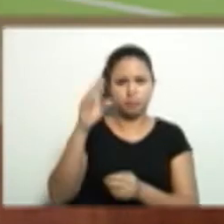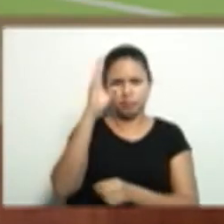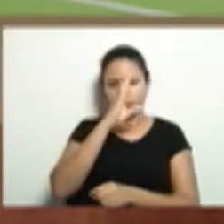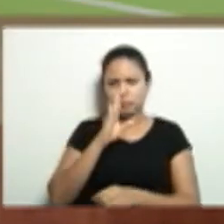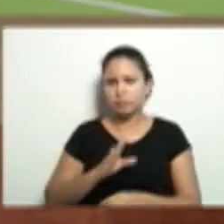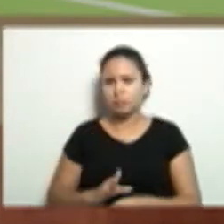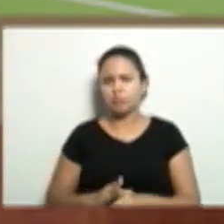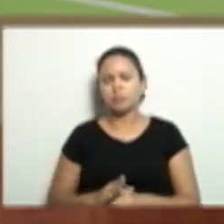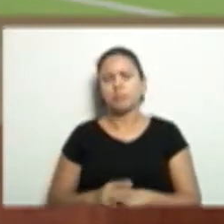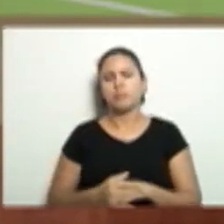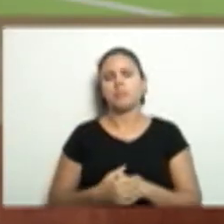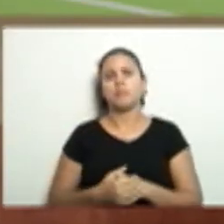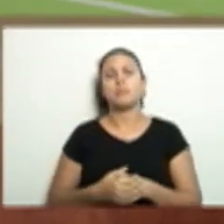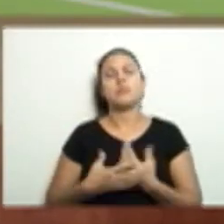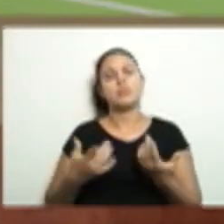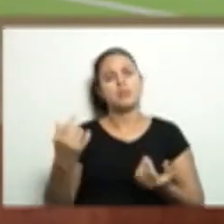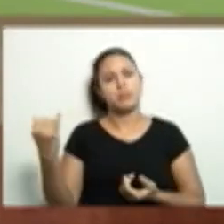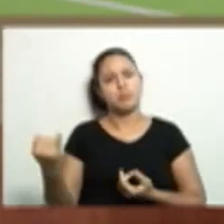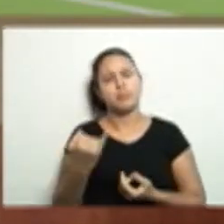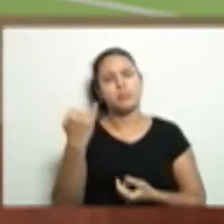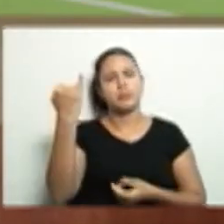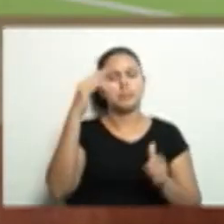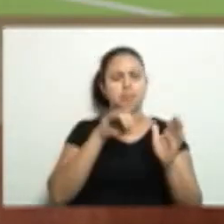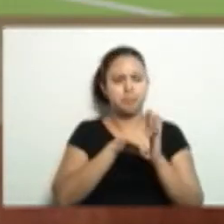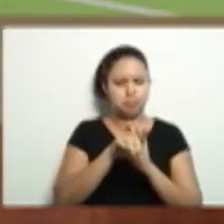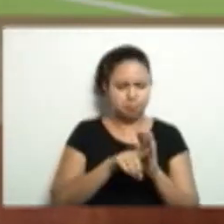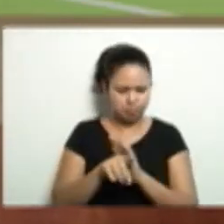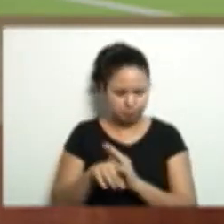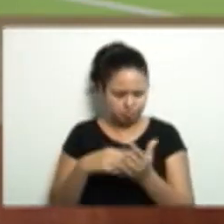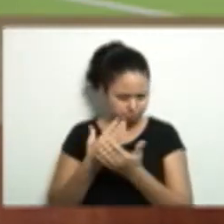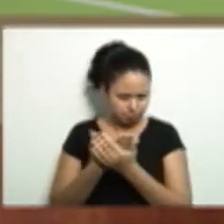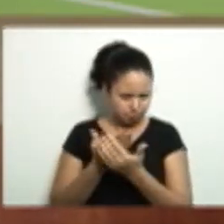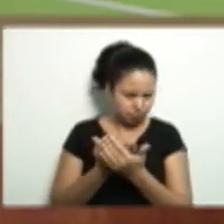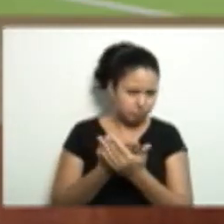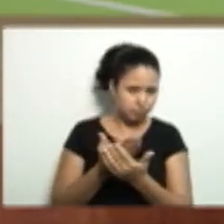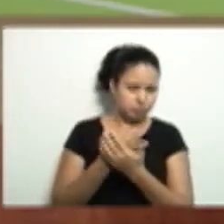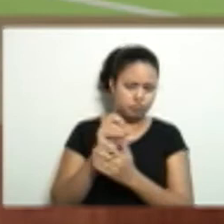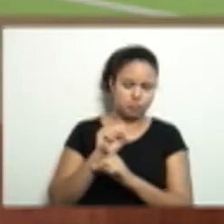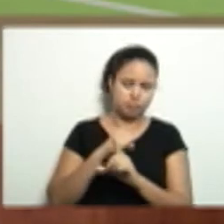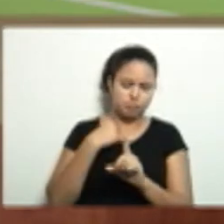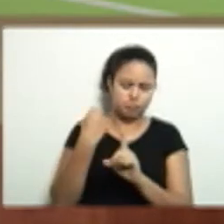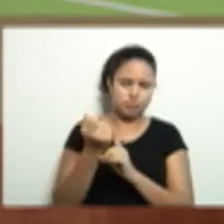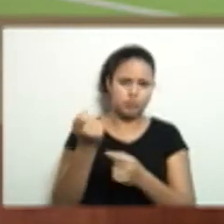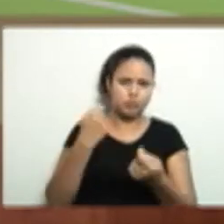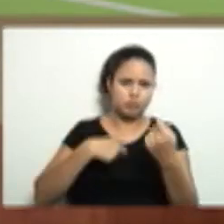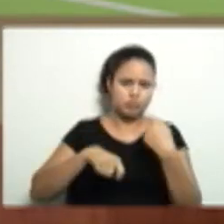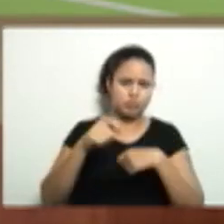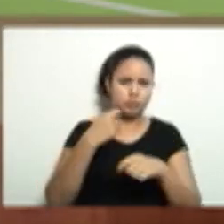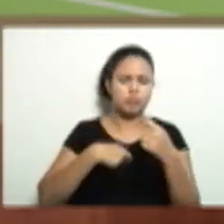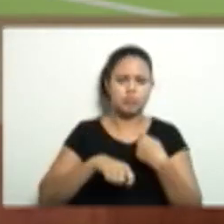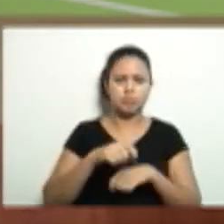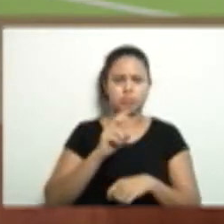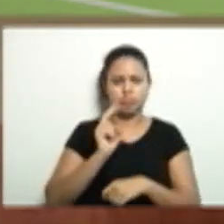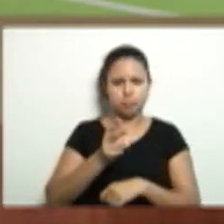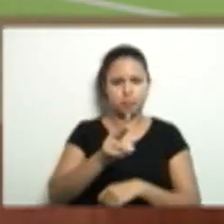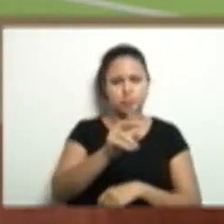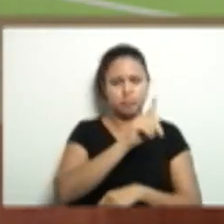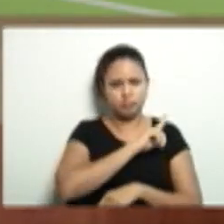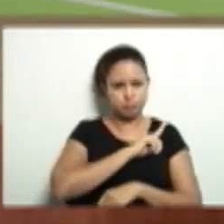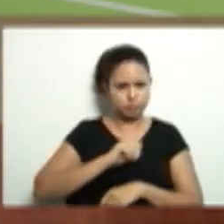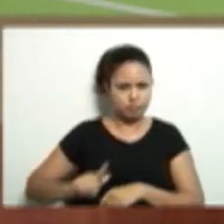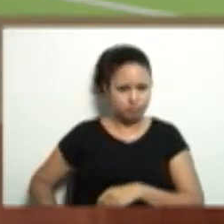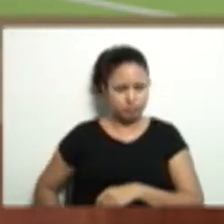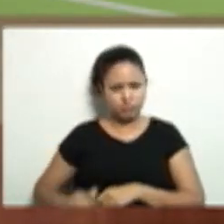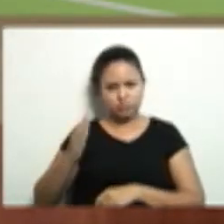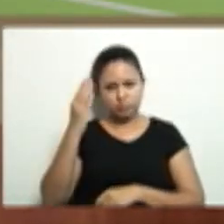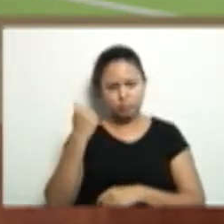necessário que esse estudo social e econômico seja sempre realizado para que o governo saiba exatamente onde estão os problemas,